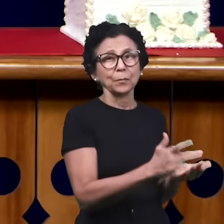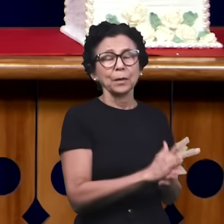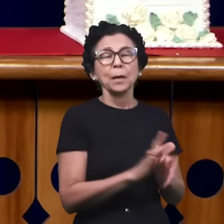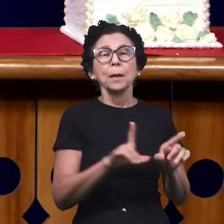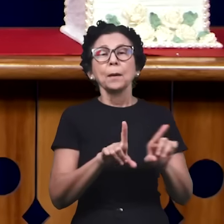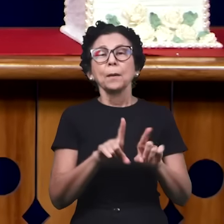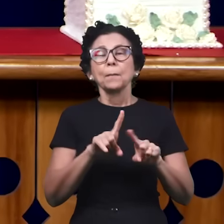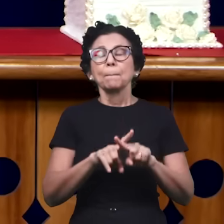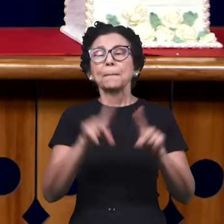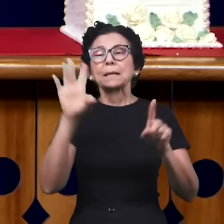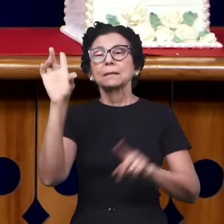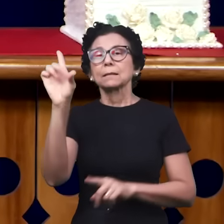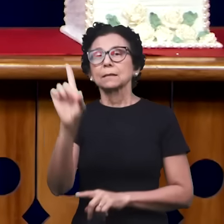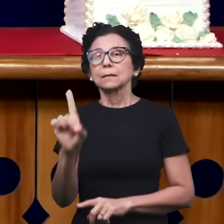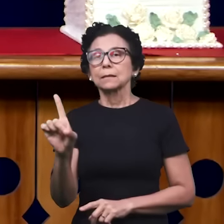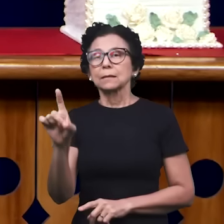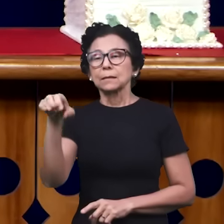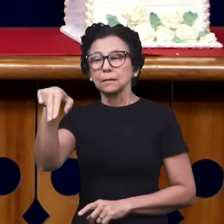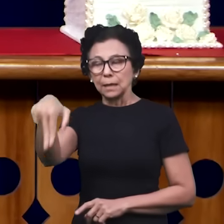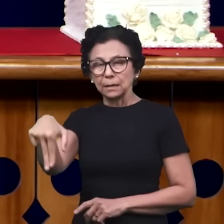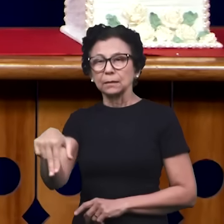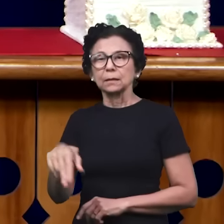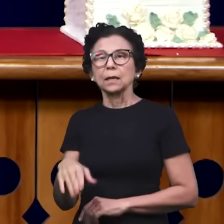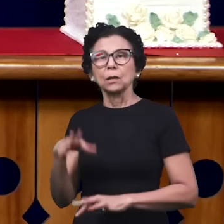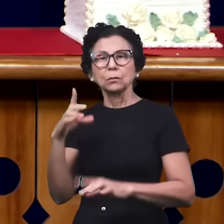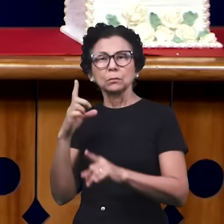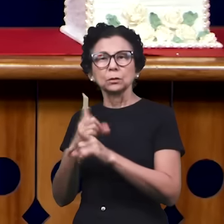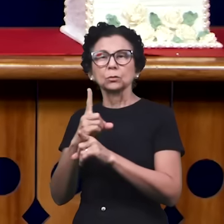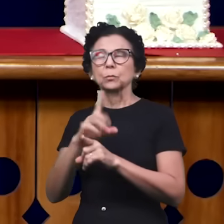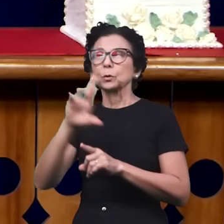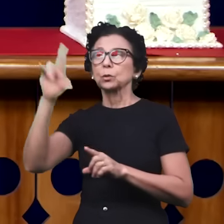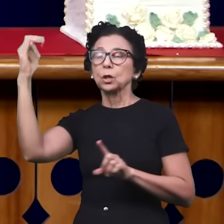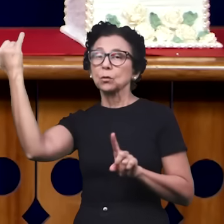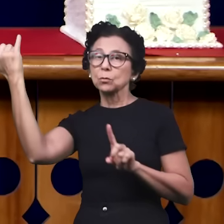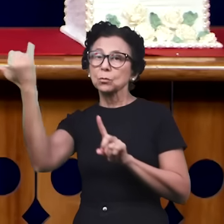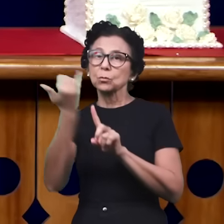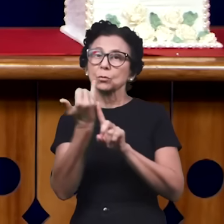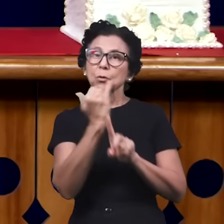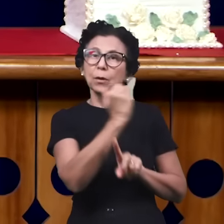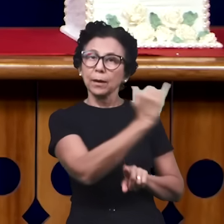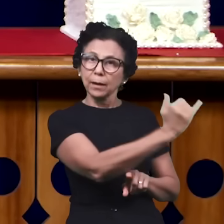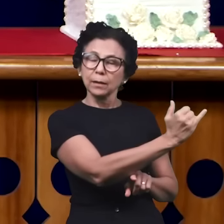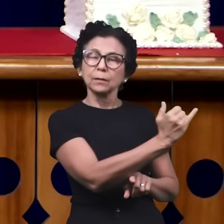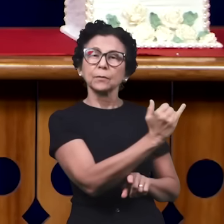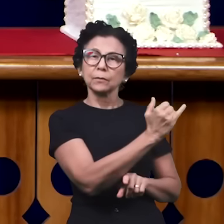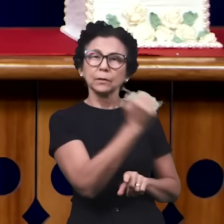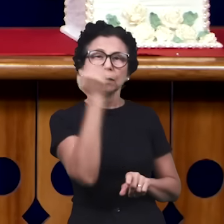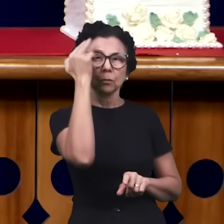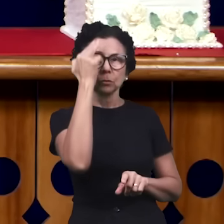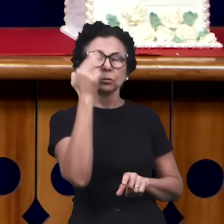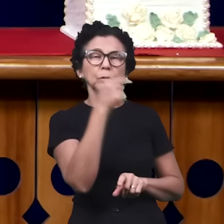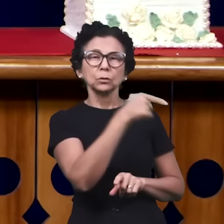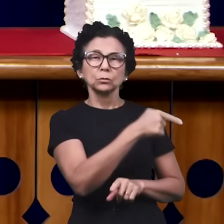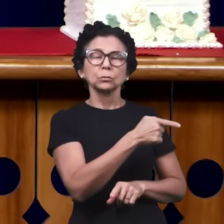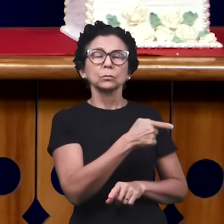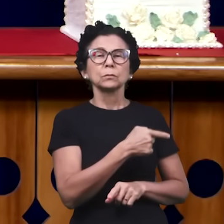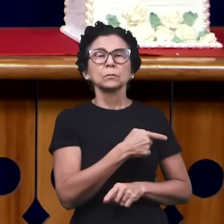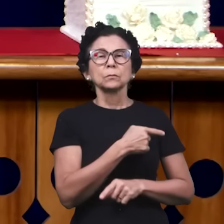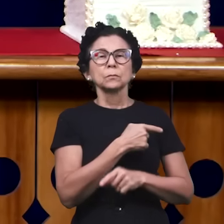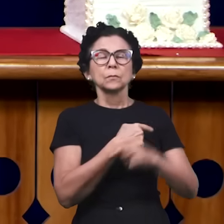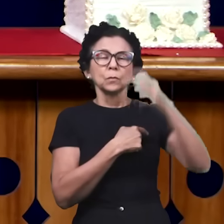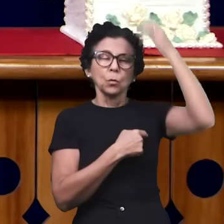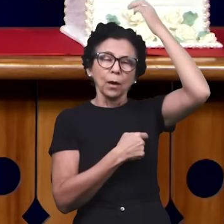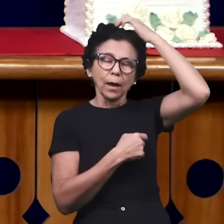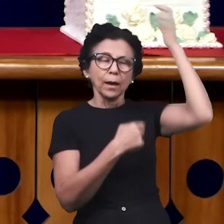trabalho, você vai ser usado como instrumento na mão do Senhor para trazer vida, para mostrar que o nosso Deus, ele revela